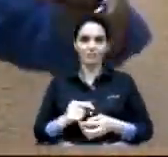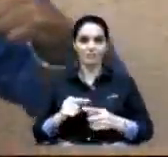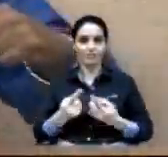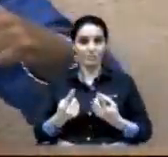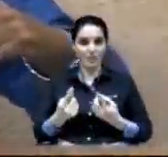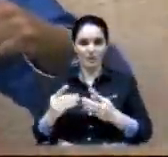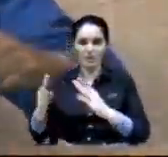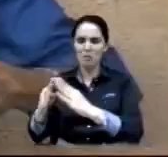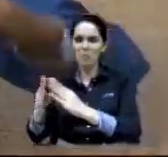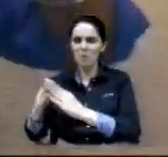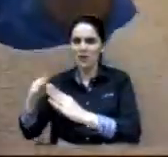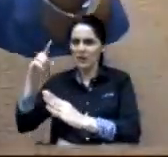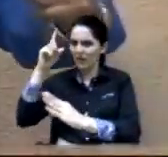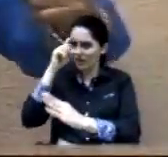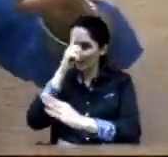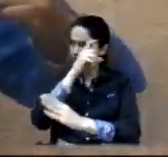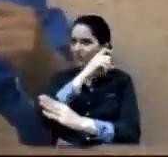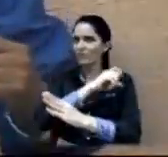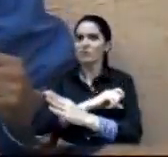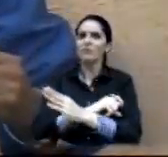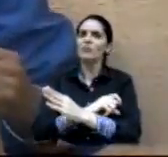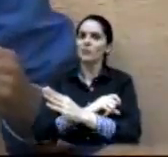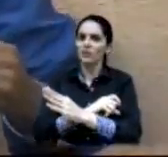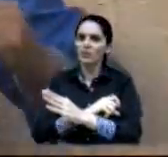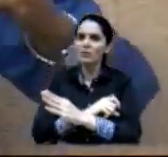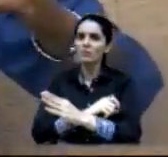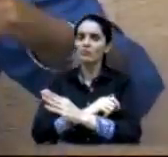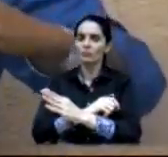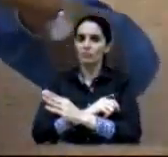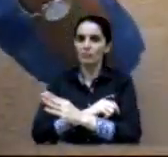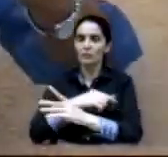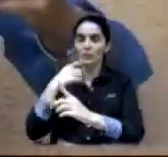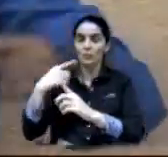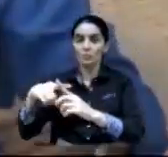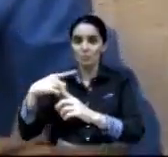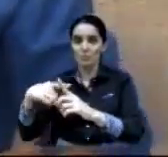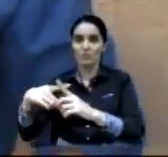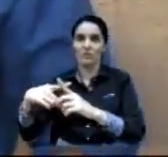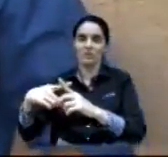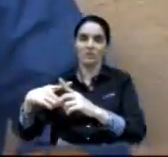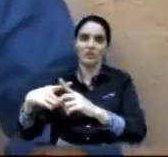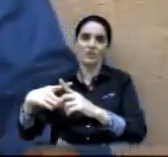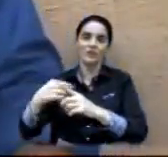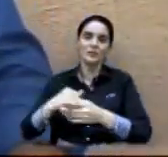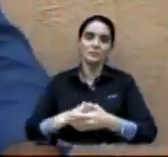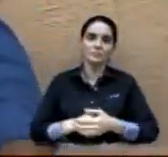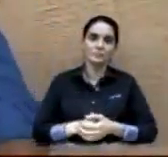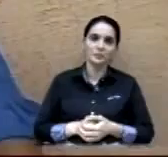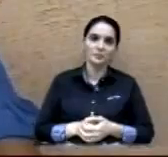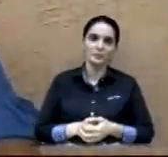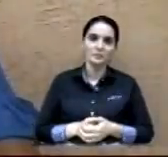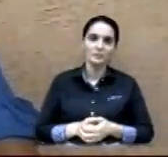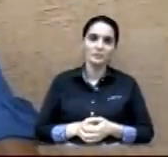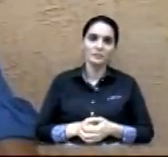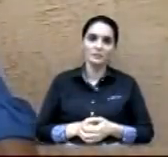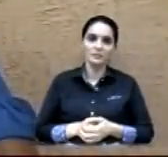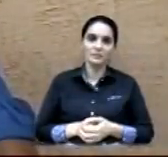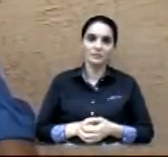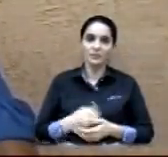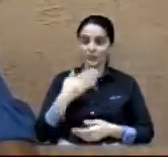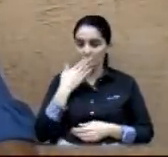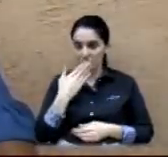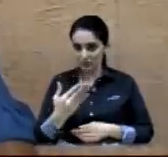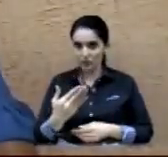lá. O difícil é permanecer no assentamento, com a situação que se encontra. Então fica aí o